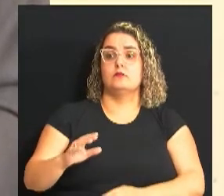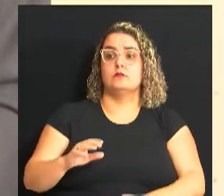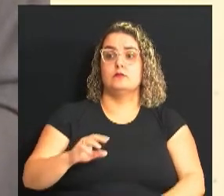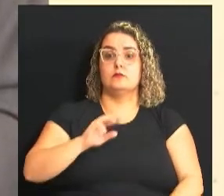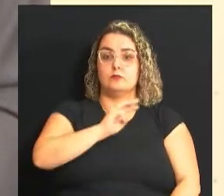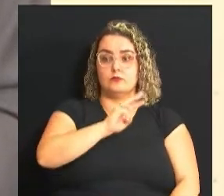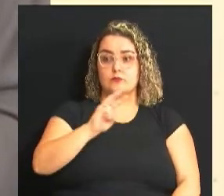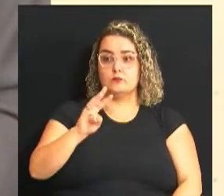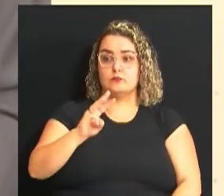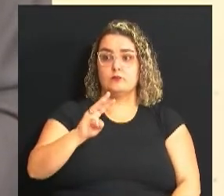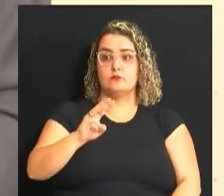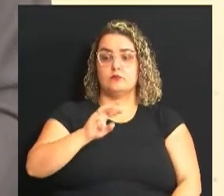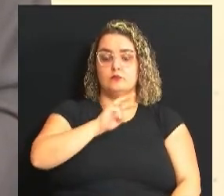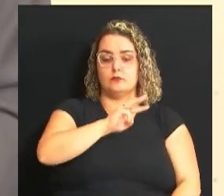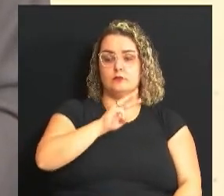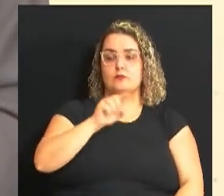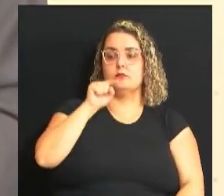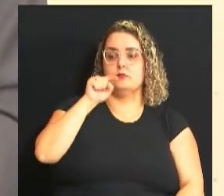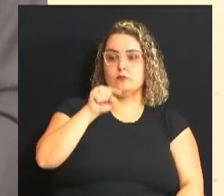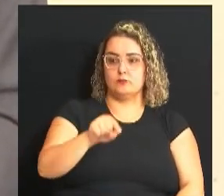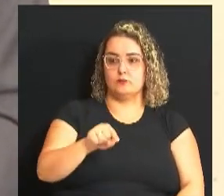site